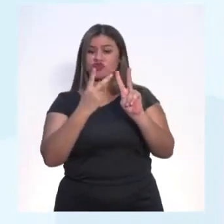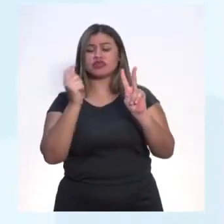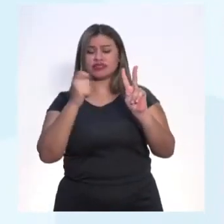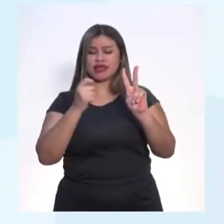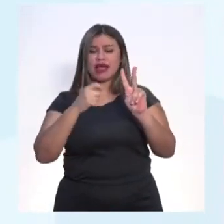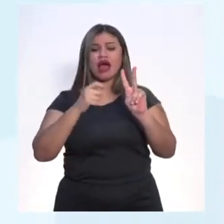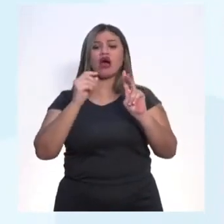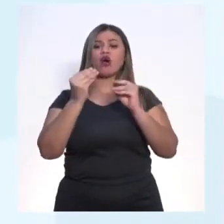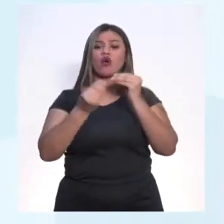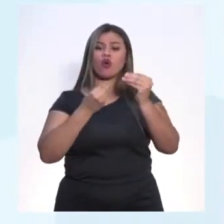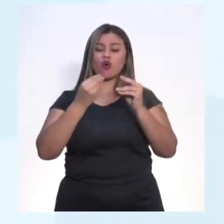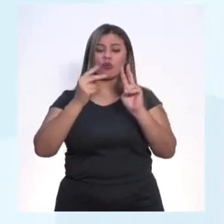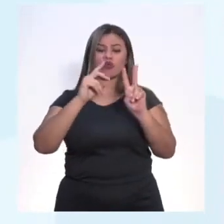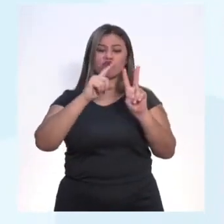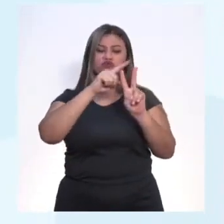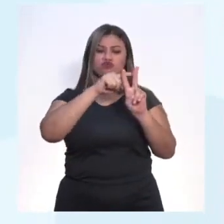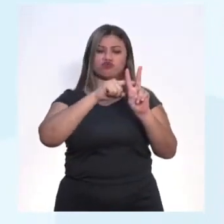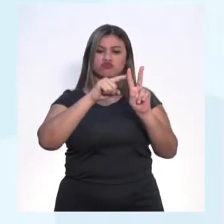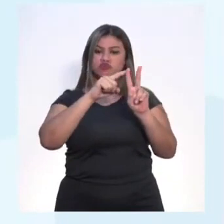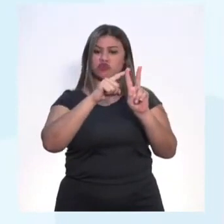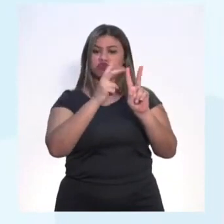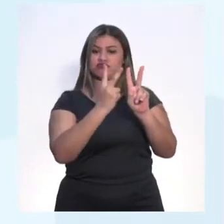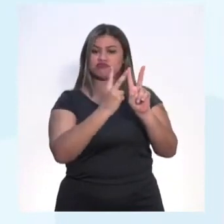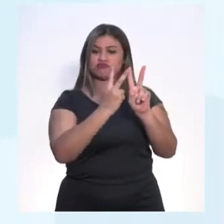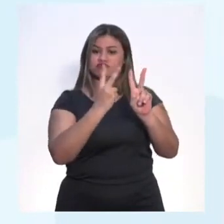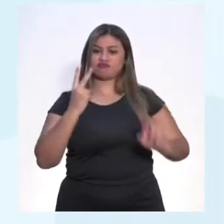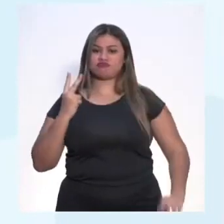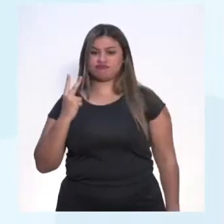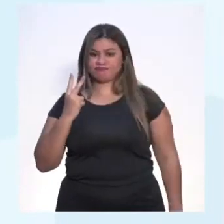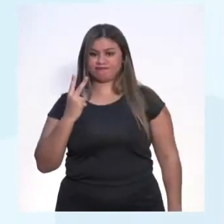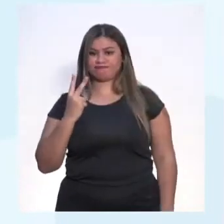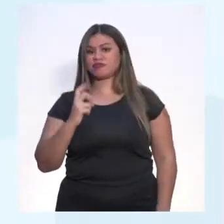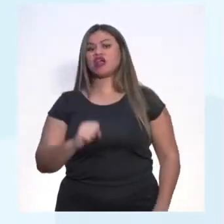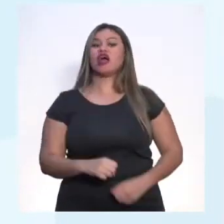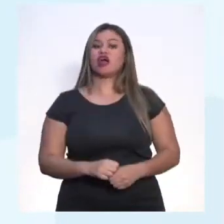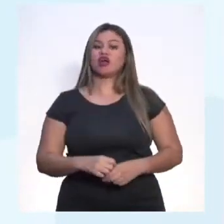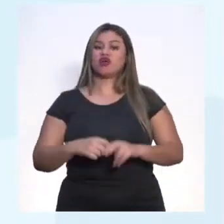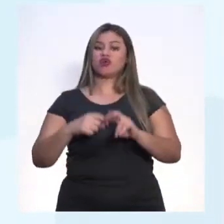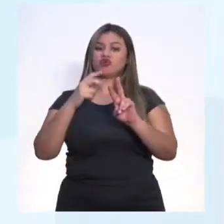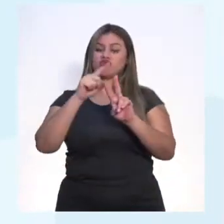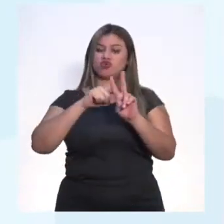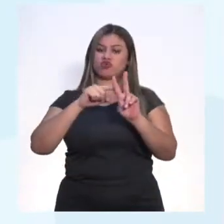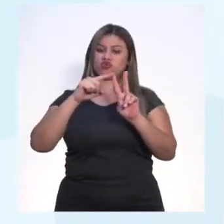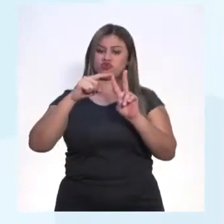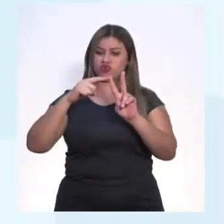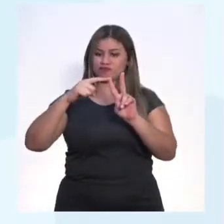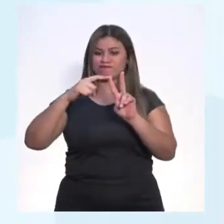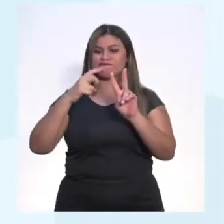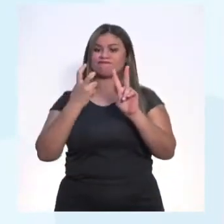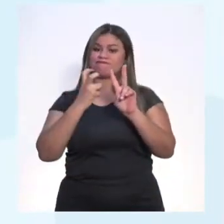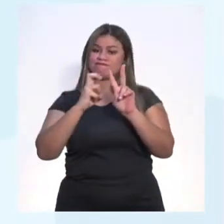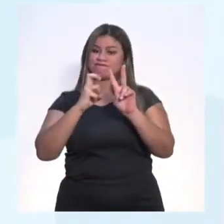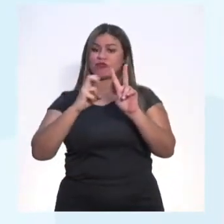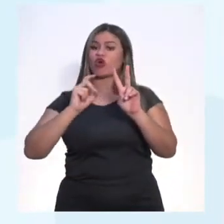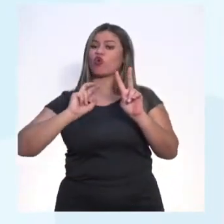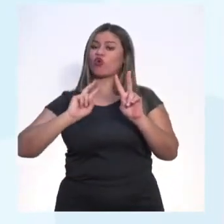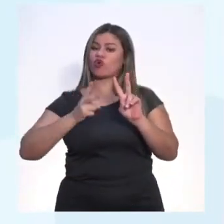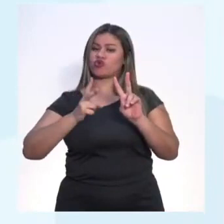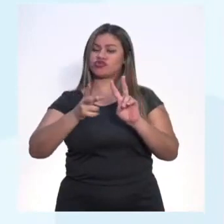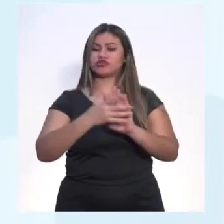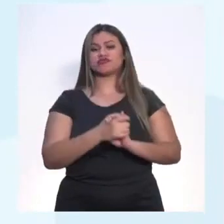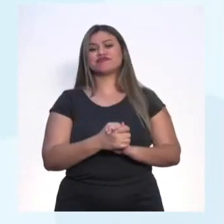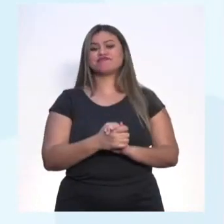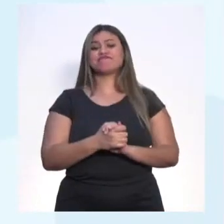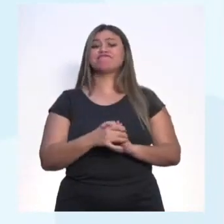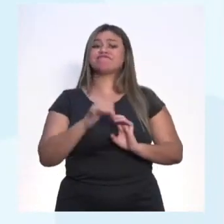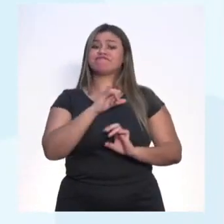o 2 sai da raiz. Na raiz quadrada de 5, ele fica dentro da raiz. Se sobrou uma